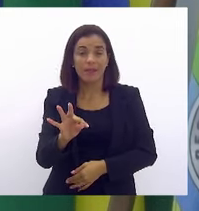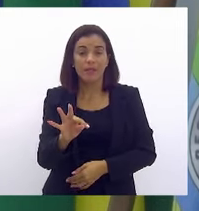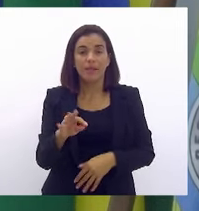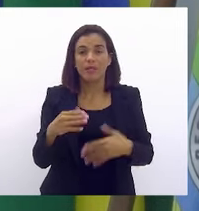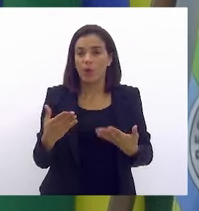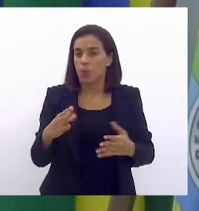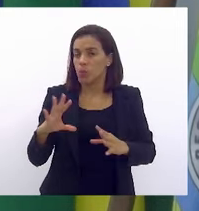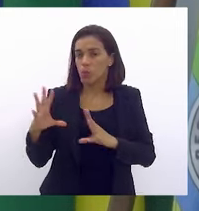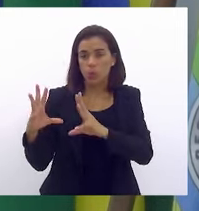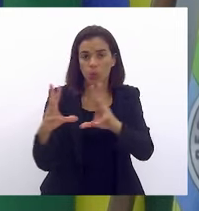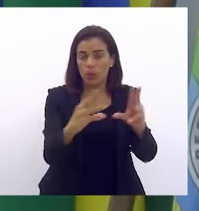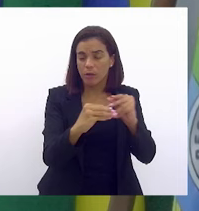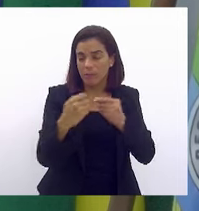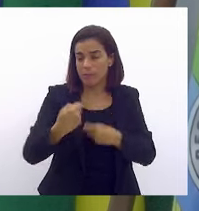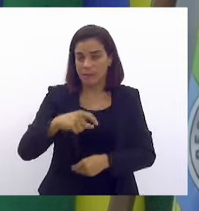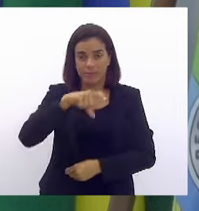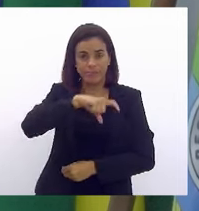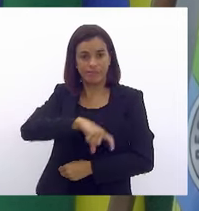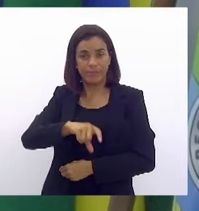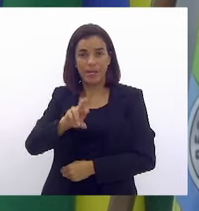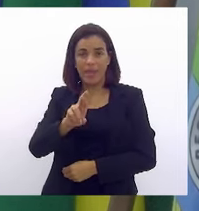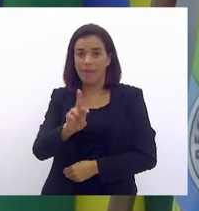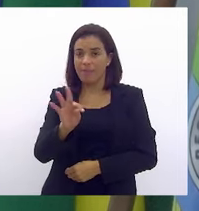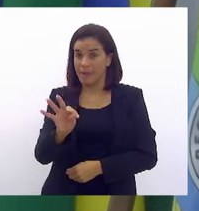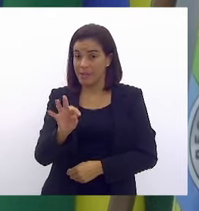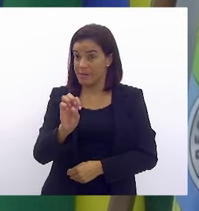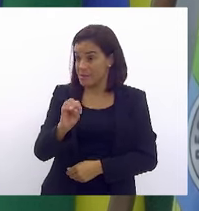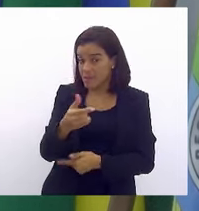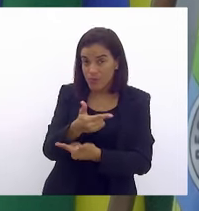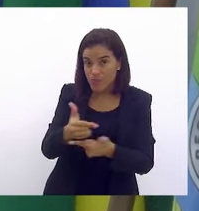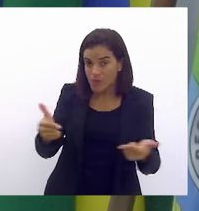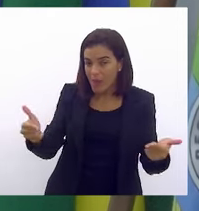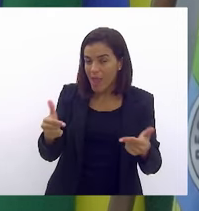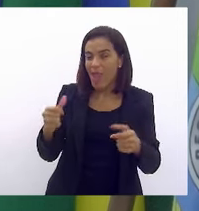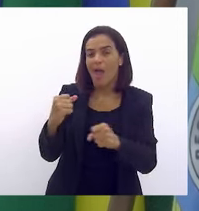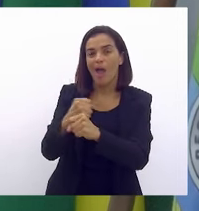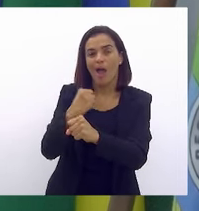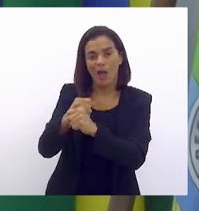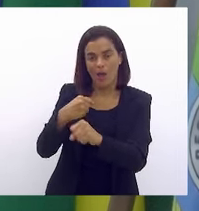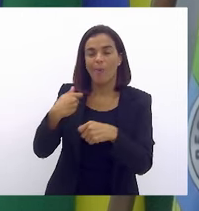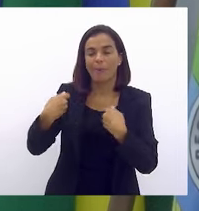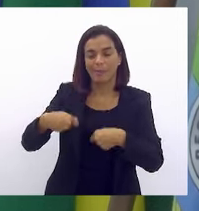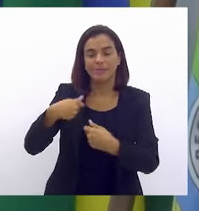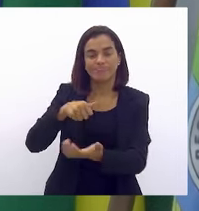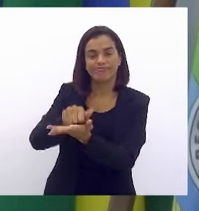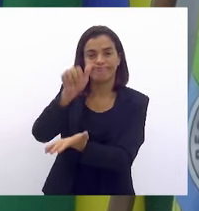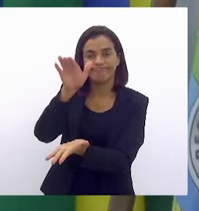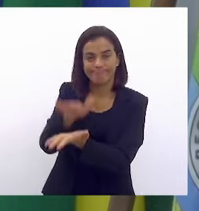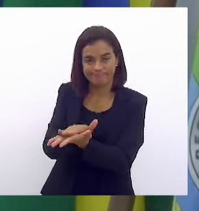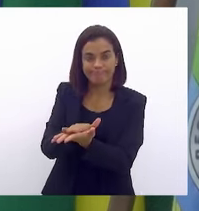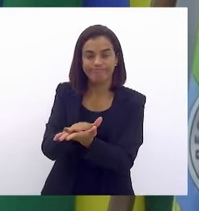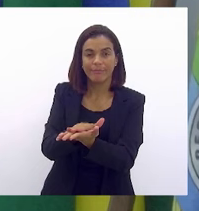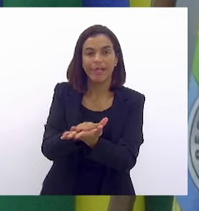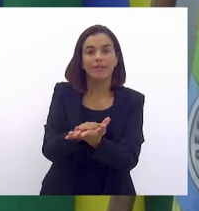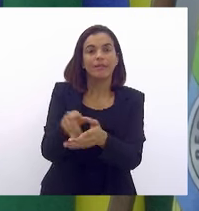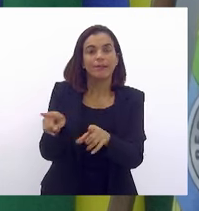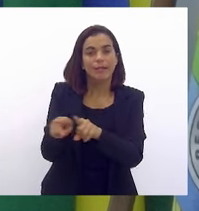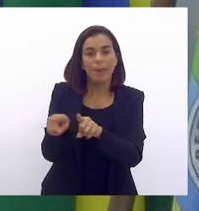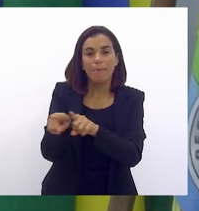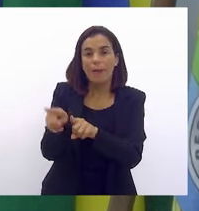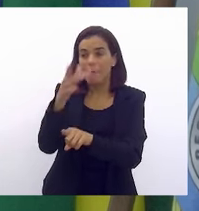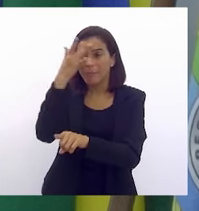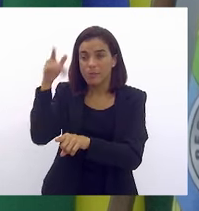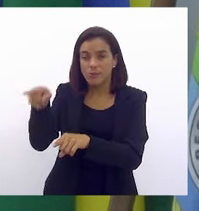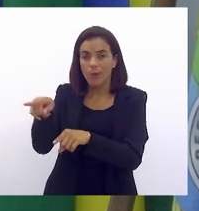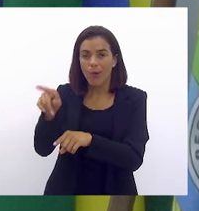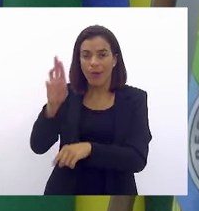ART. Se não tiver ART, a obra sofre sanções, né? E o profissional lá responsável,